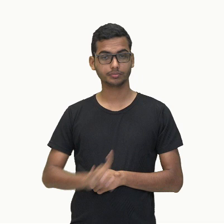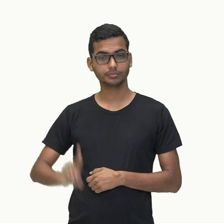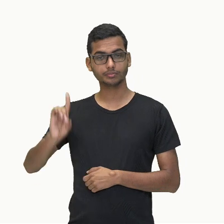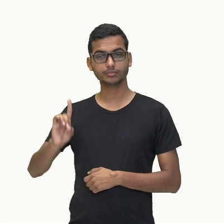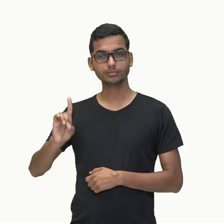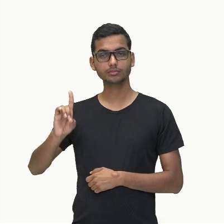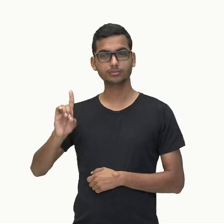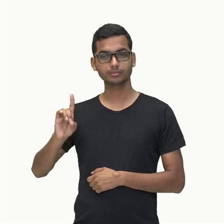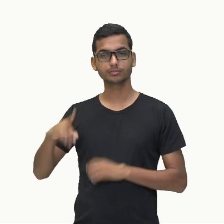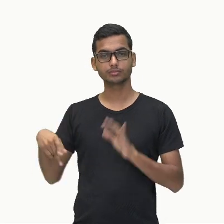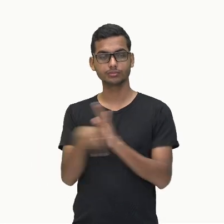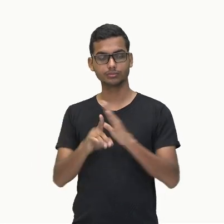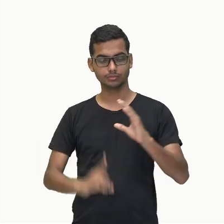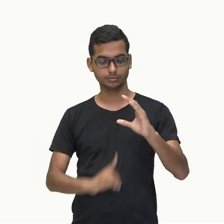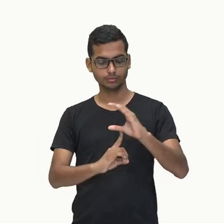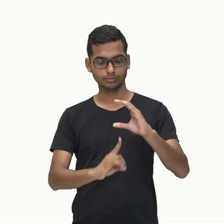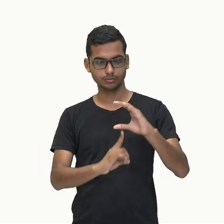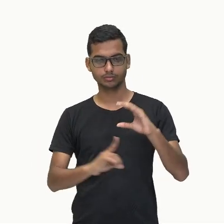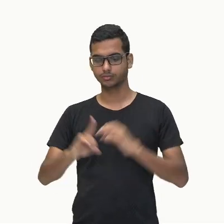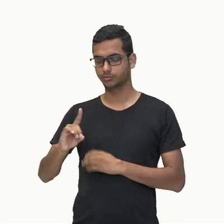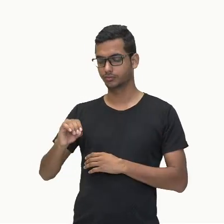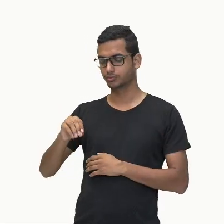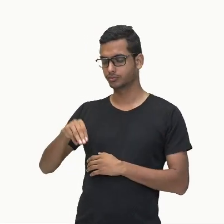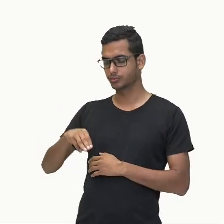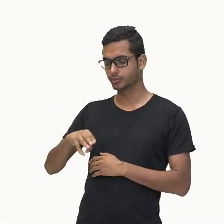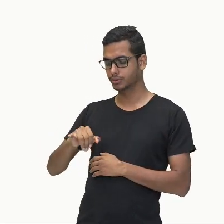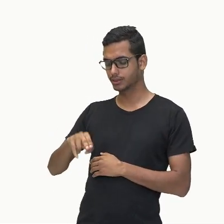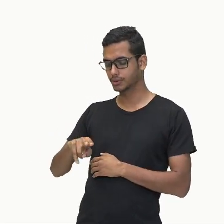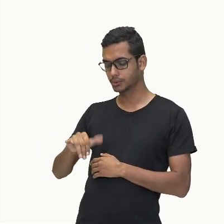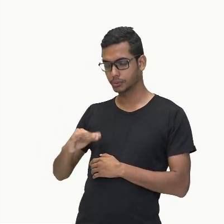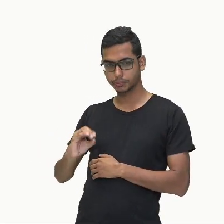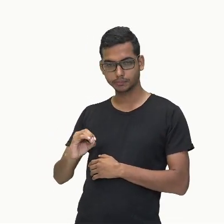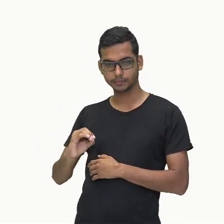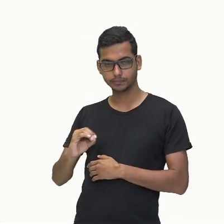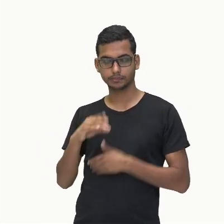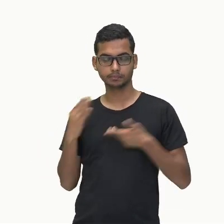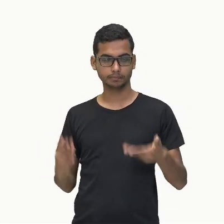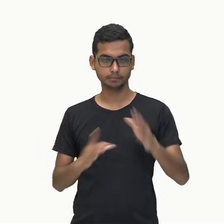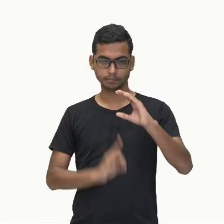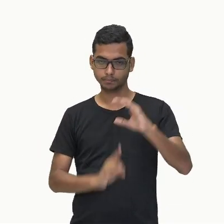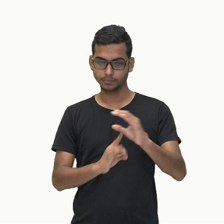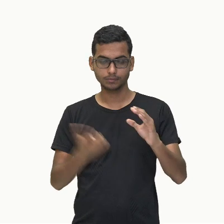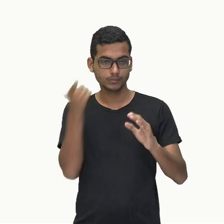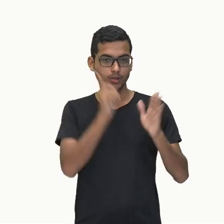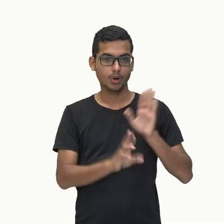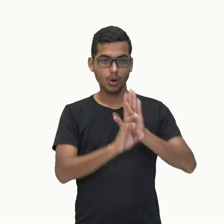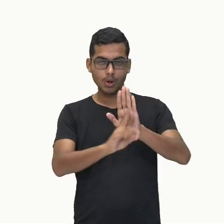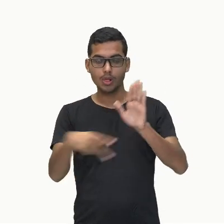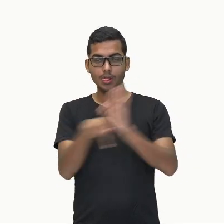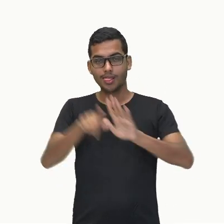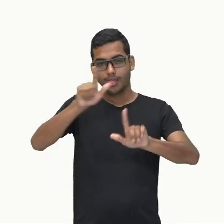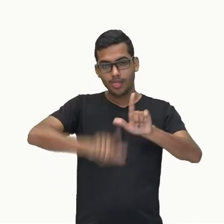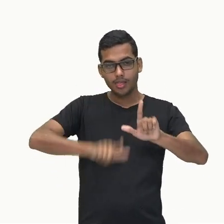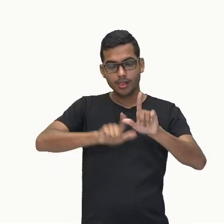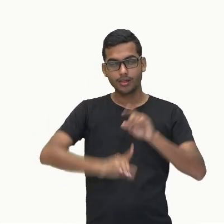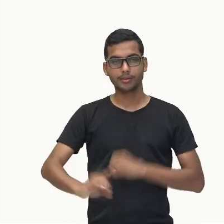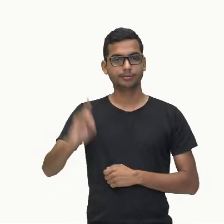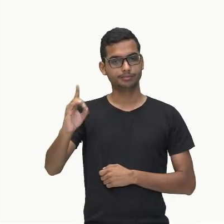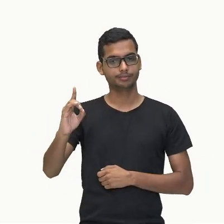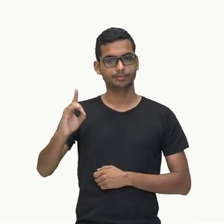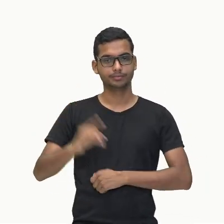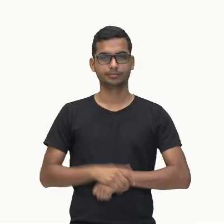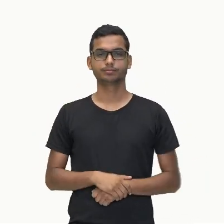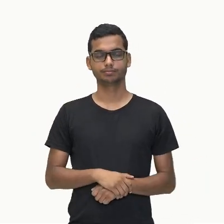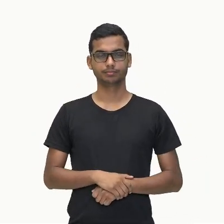vai determinar os elementos do domínio de um conjunto, a gente representa pela letra D e põe lá